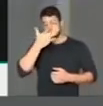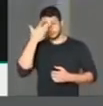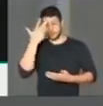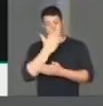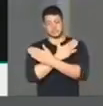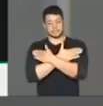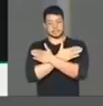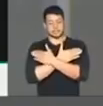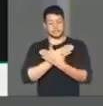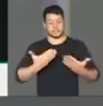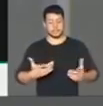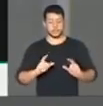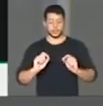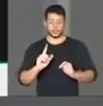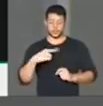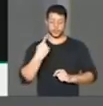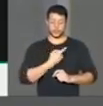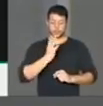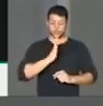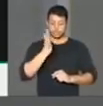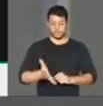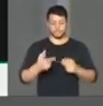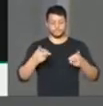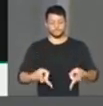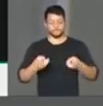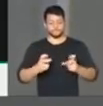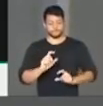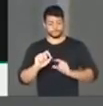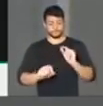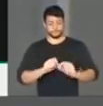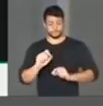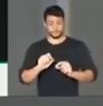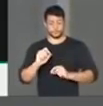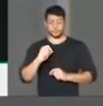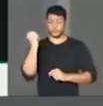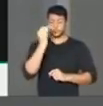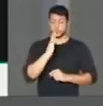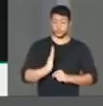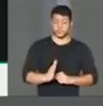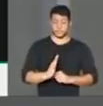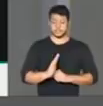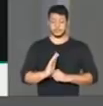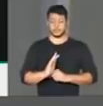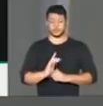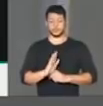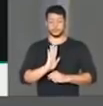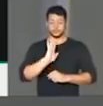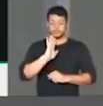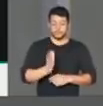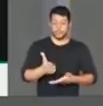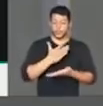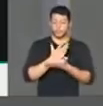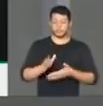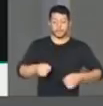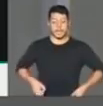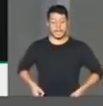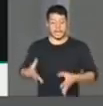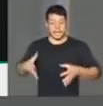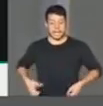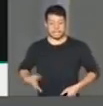governo que ele está torrando as reservas que o Brasil tem e que foram acumuladas no governo da